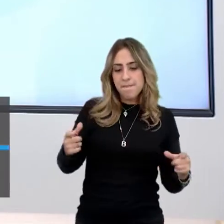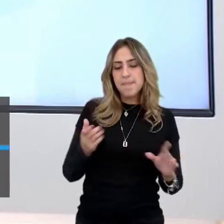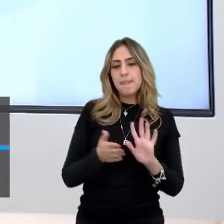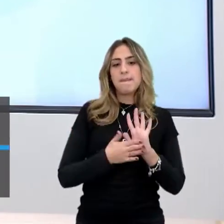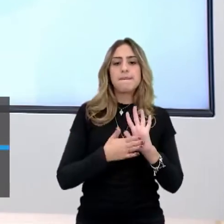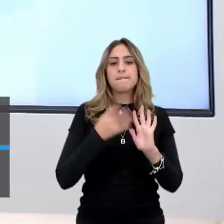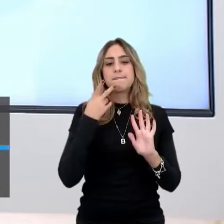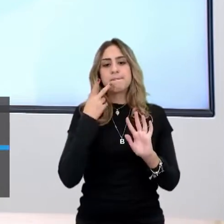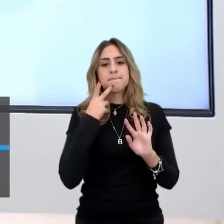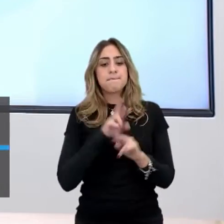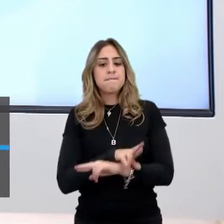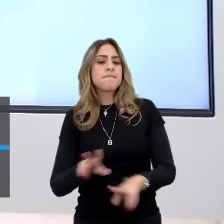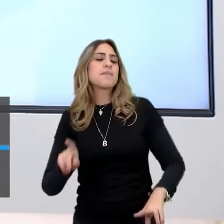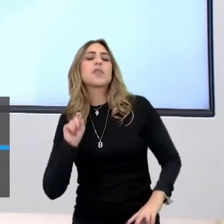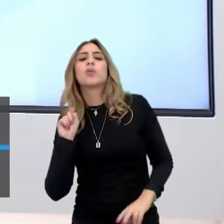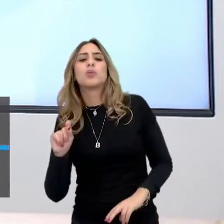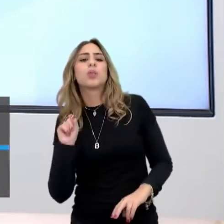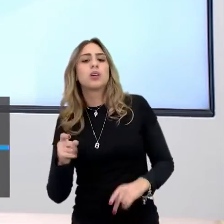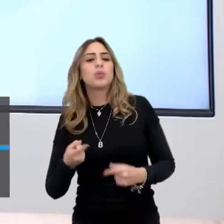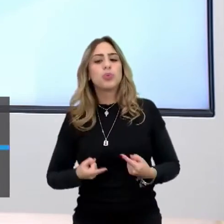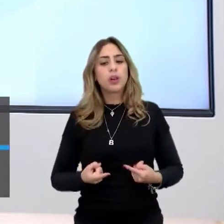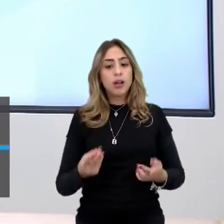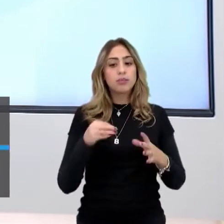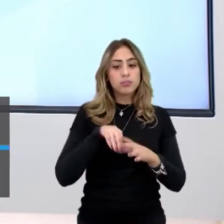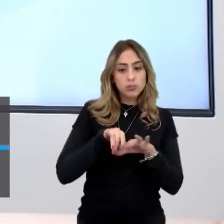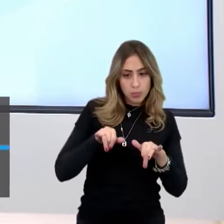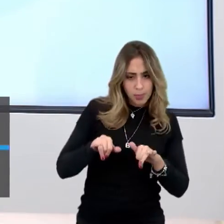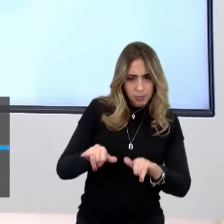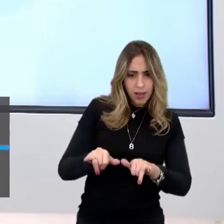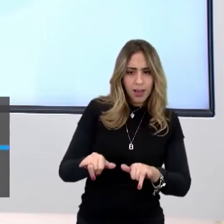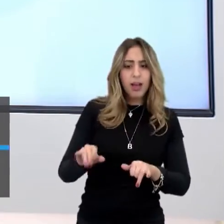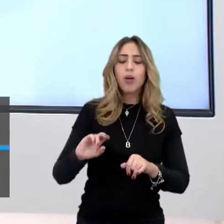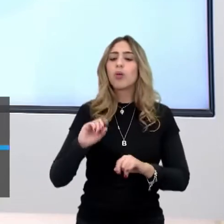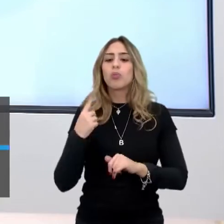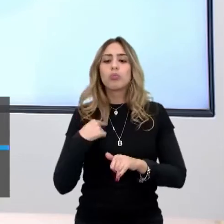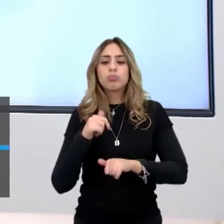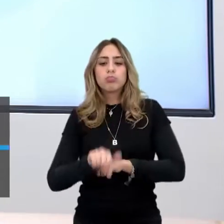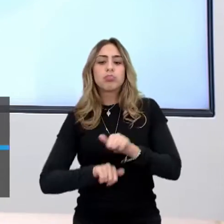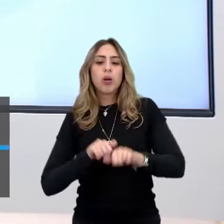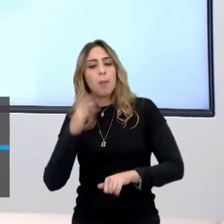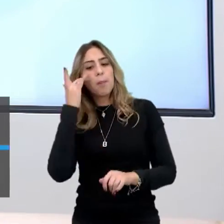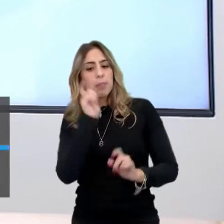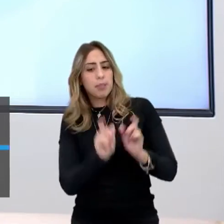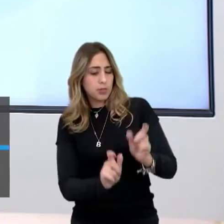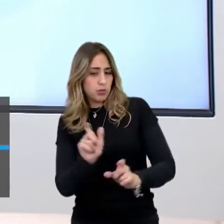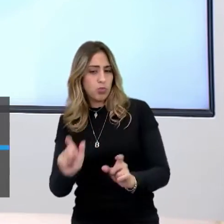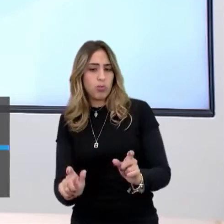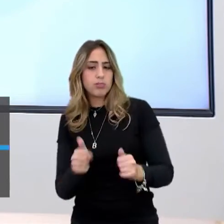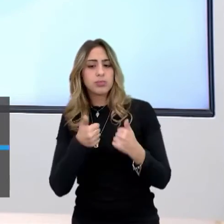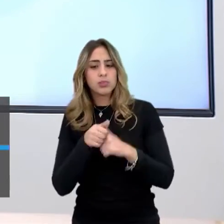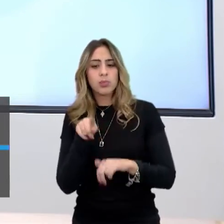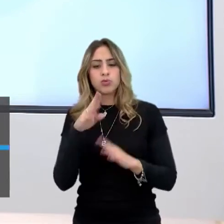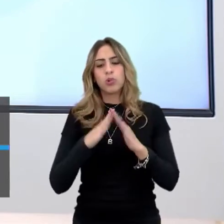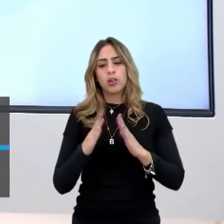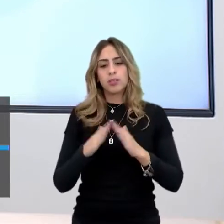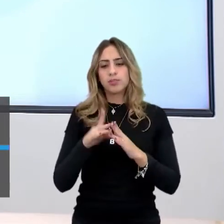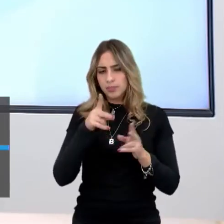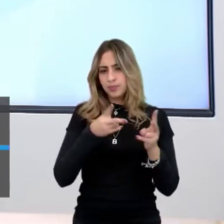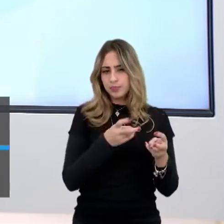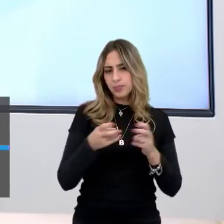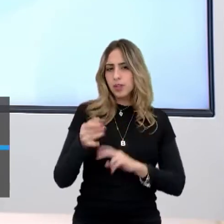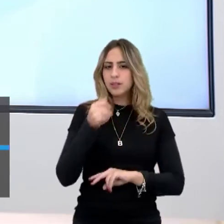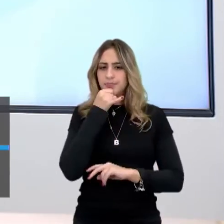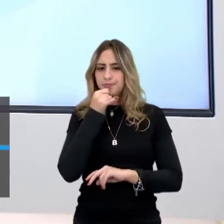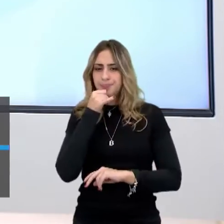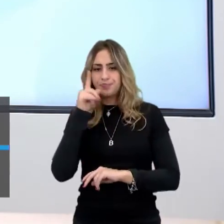falando, né? Varia o quê? Né? Os gastos no supermercado, ele varia conforme o quê? A quantidade de pessoas, né, que estão na sua casa. Vocês percebem, por exemplo,